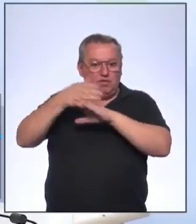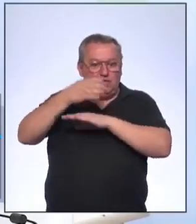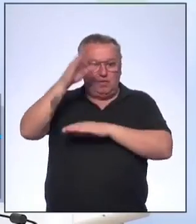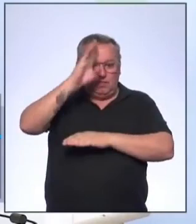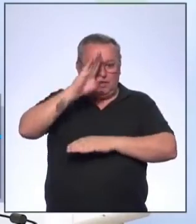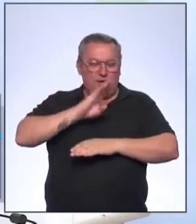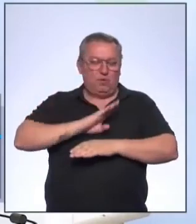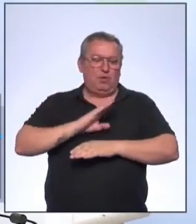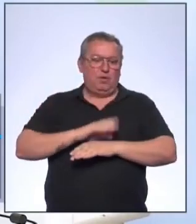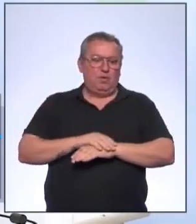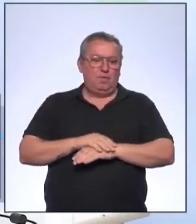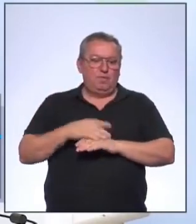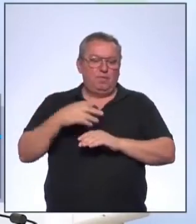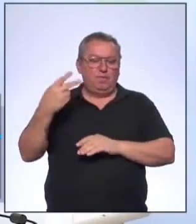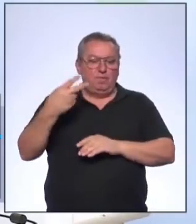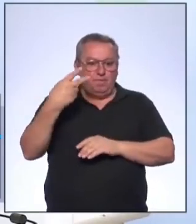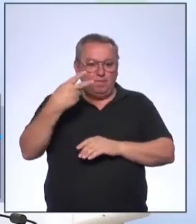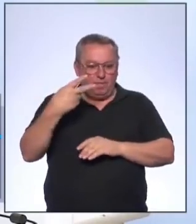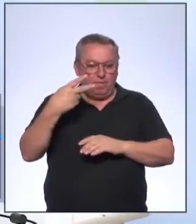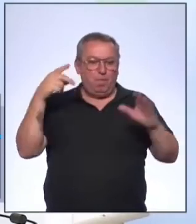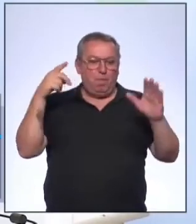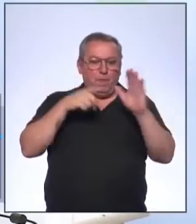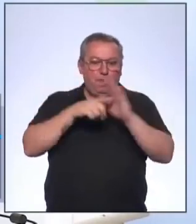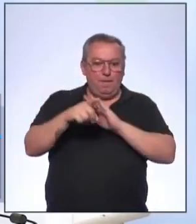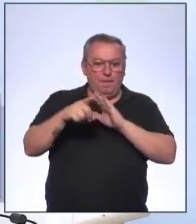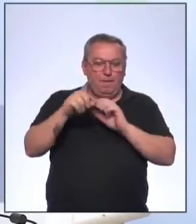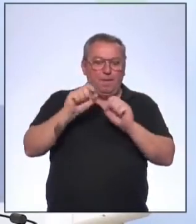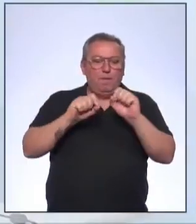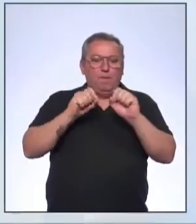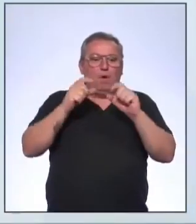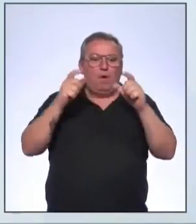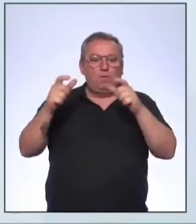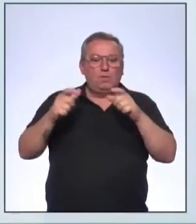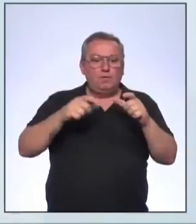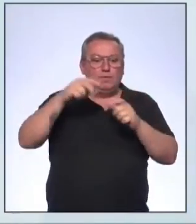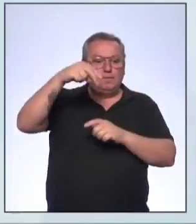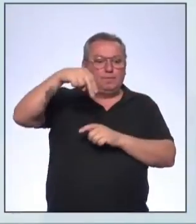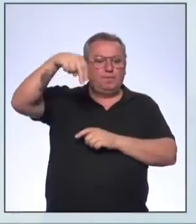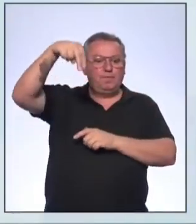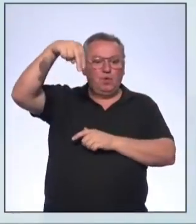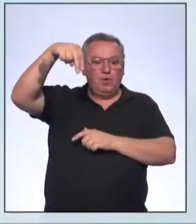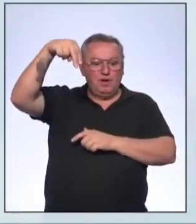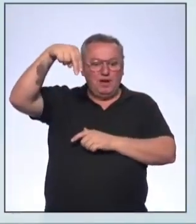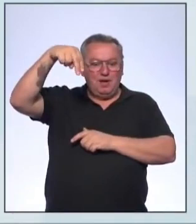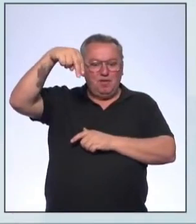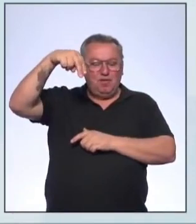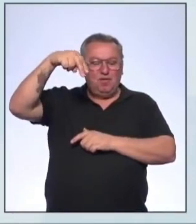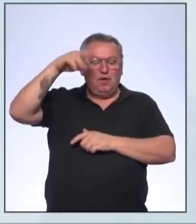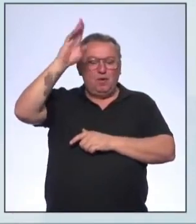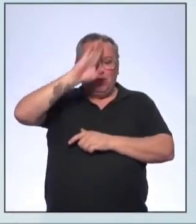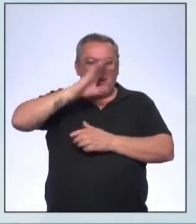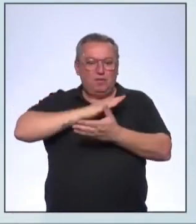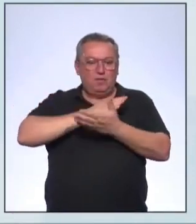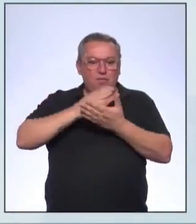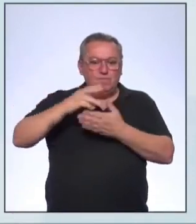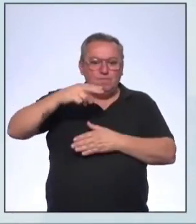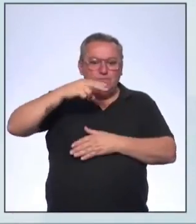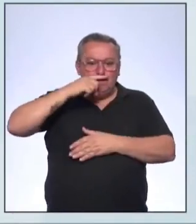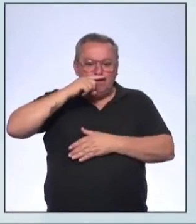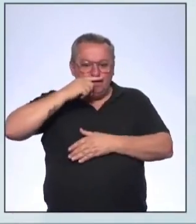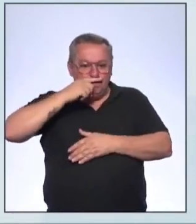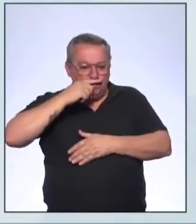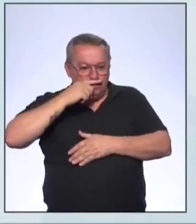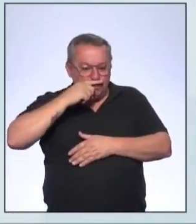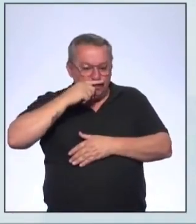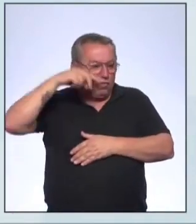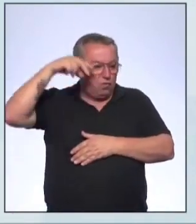Brasil, né? Na segunda questão aí que a gente fez aí, em qual região do Nordeste o Brasil iniciou o ciclo da cana-de-açúcar, foi na